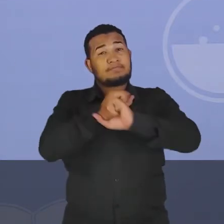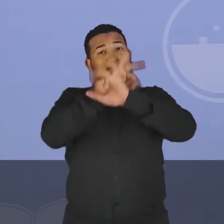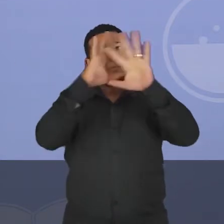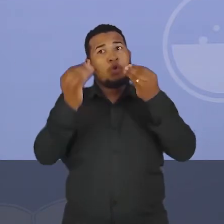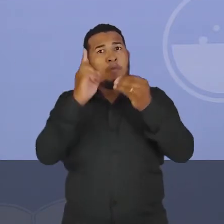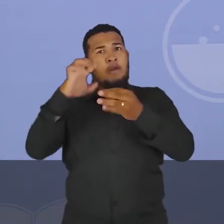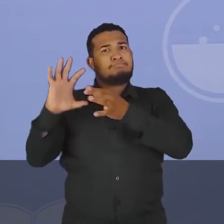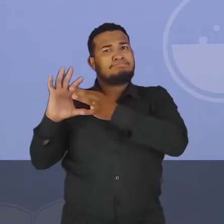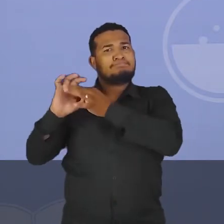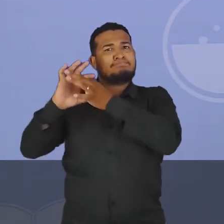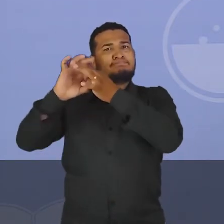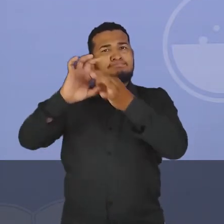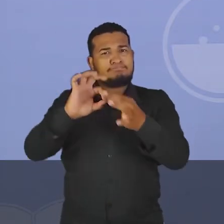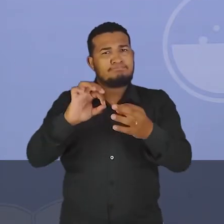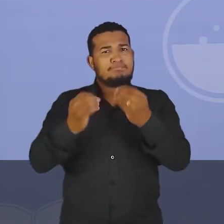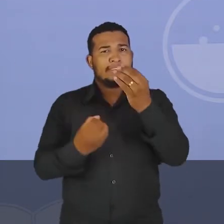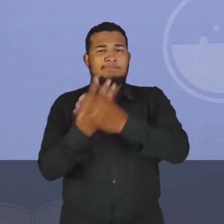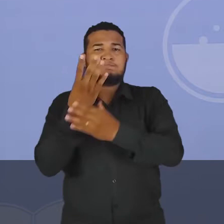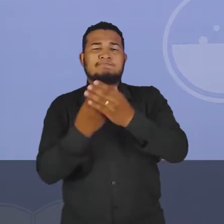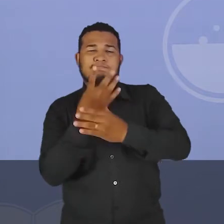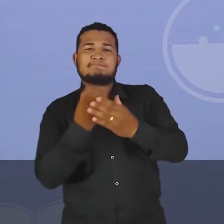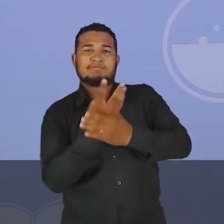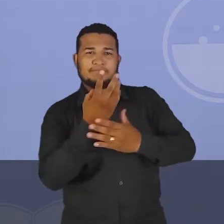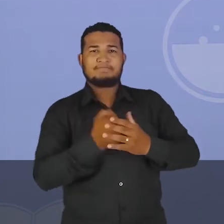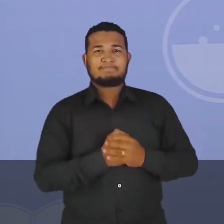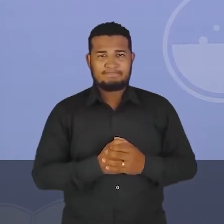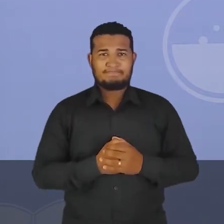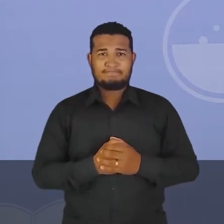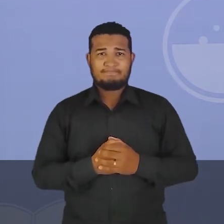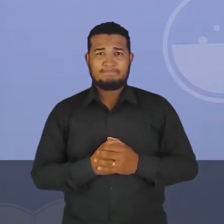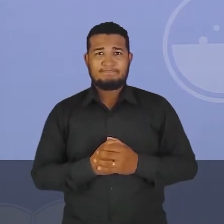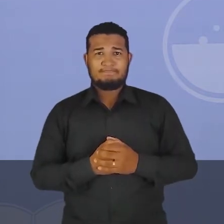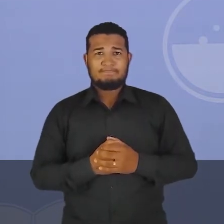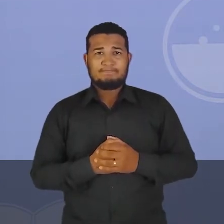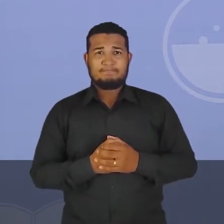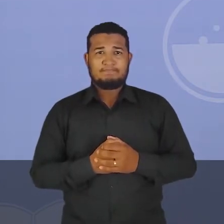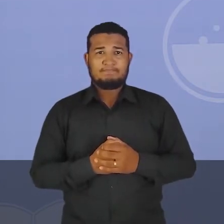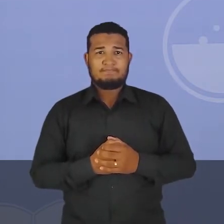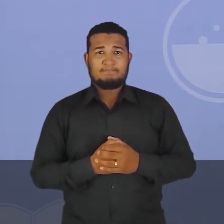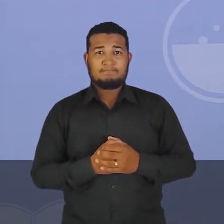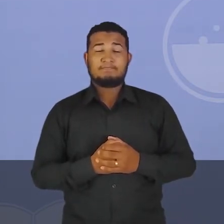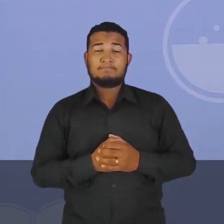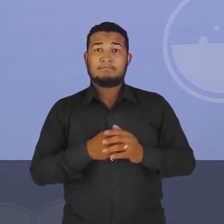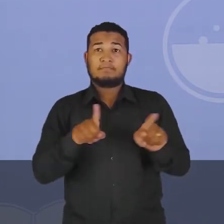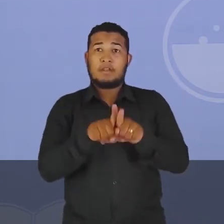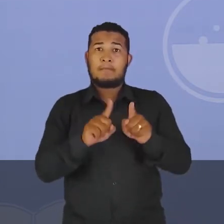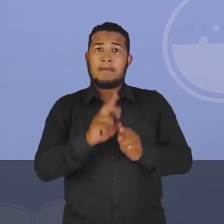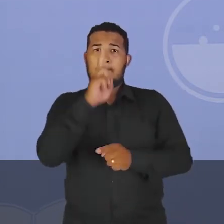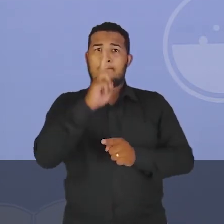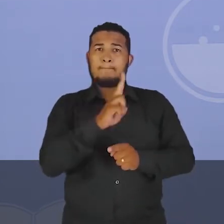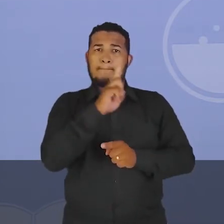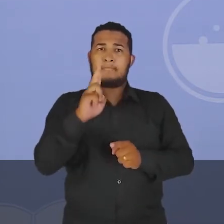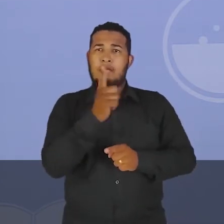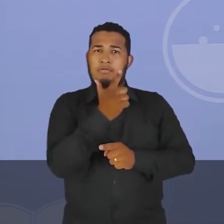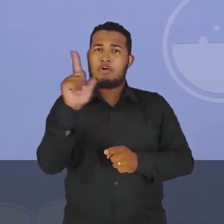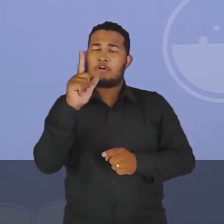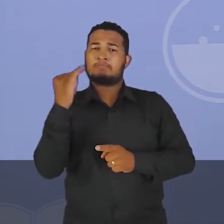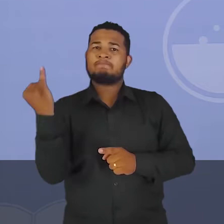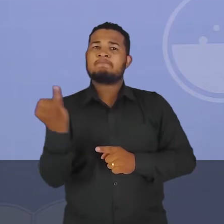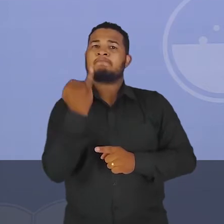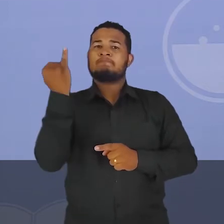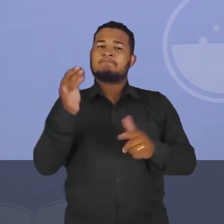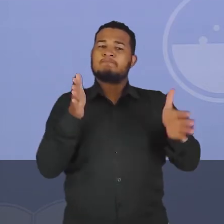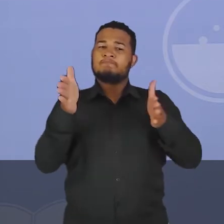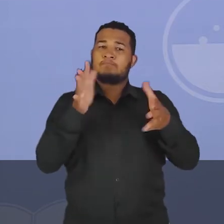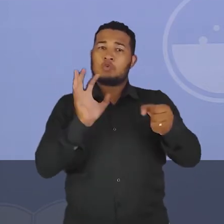contexto de formação e de construção dessas obras, tá bom? Outro padre jesuíta importante no período